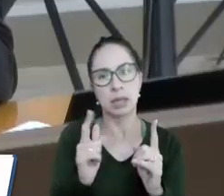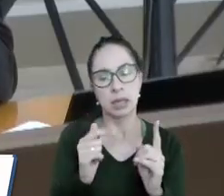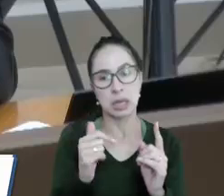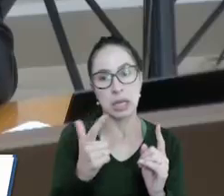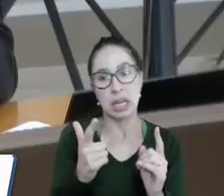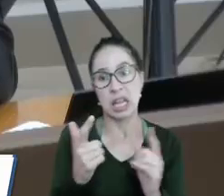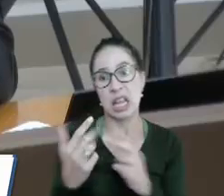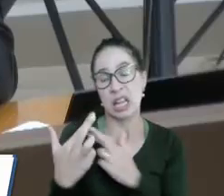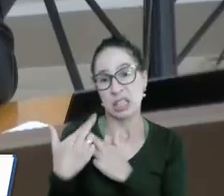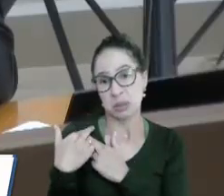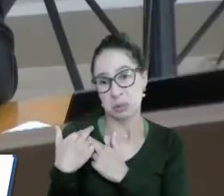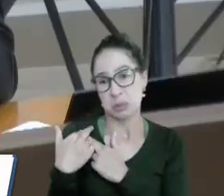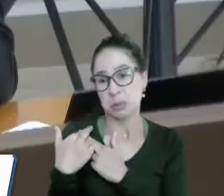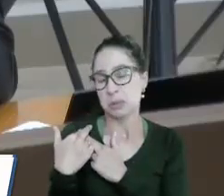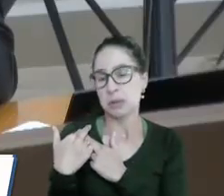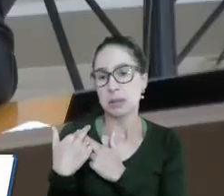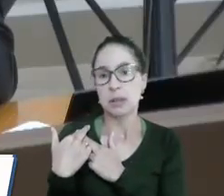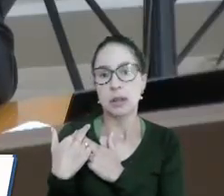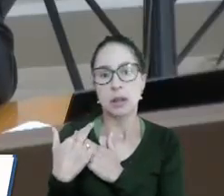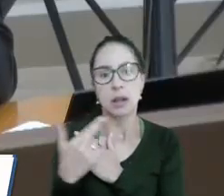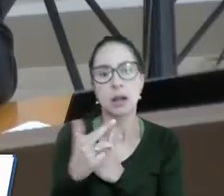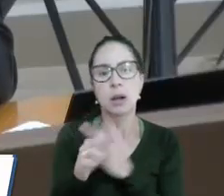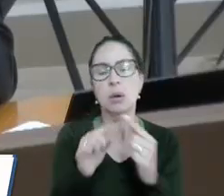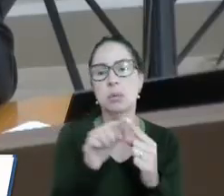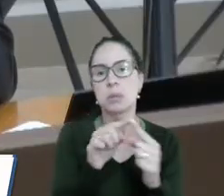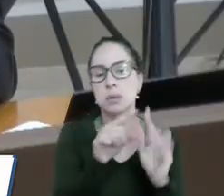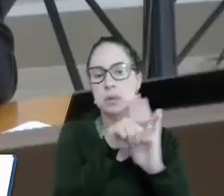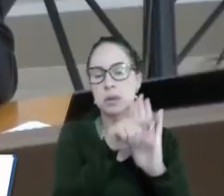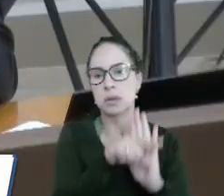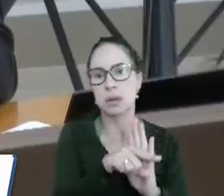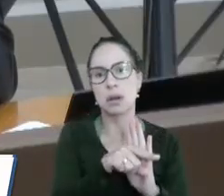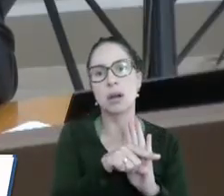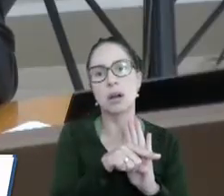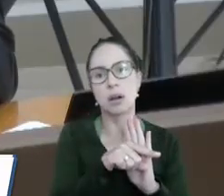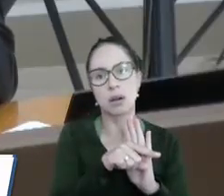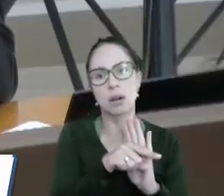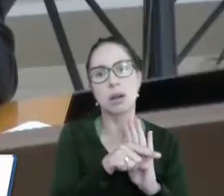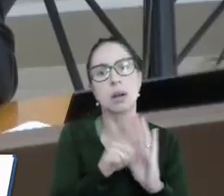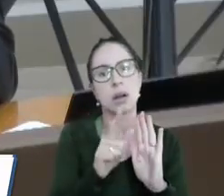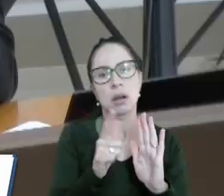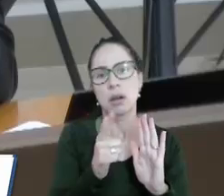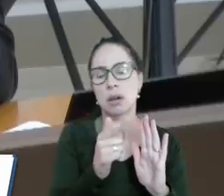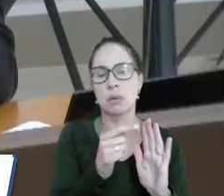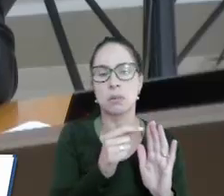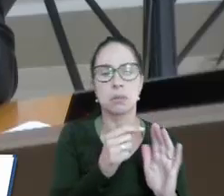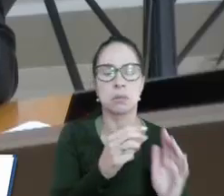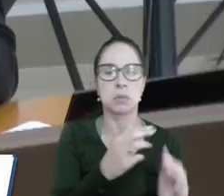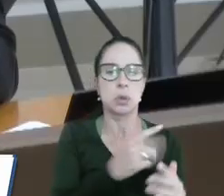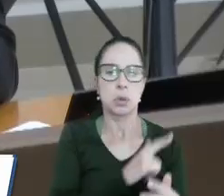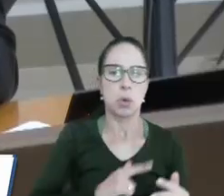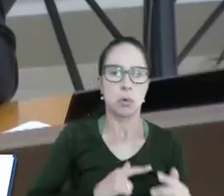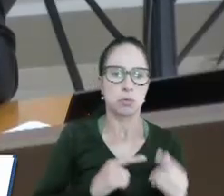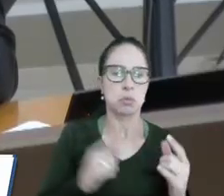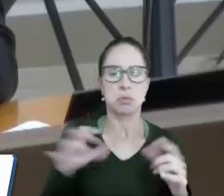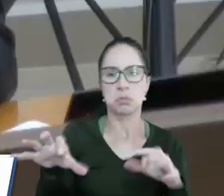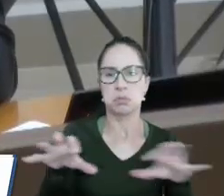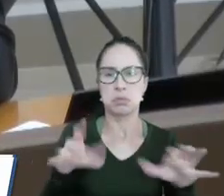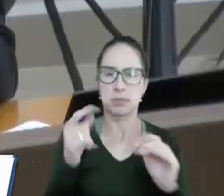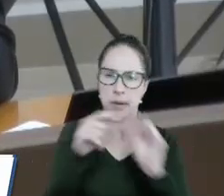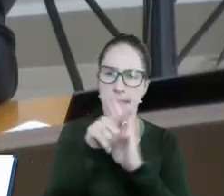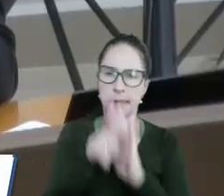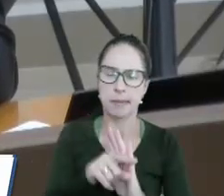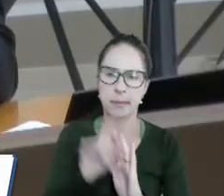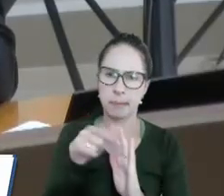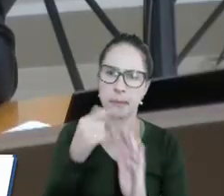mérito do objeto de investigação, eu não estou atribuindo a nenhum governo nem outro. Acho que tem que ser investigado para depois a gente